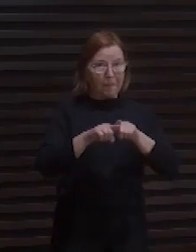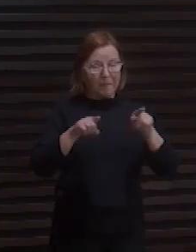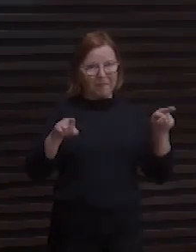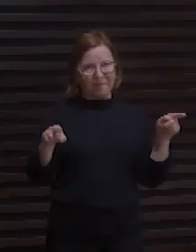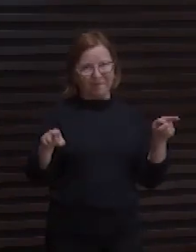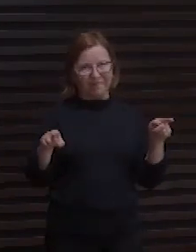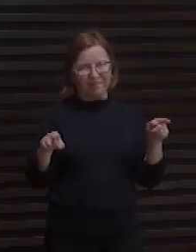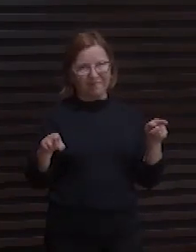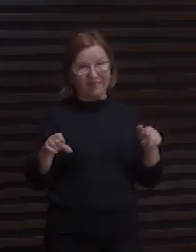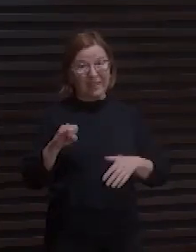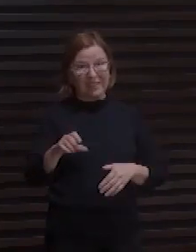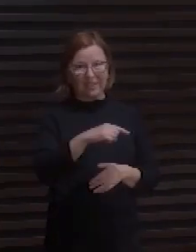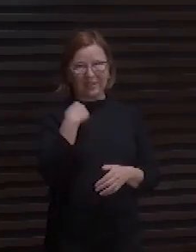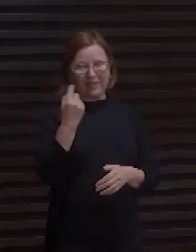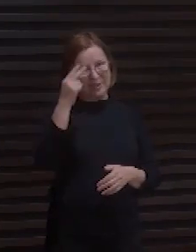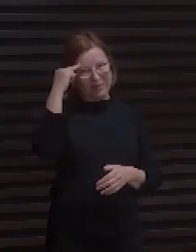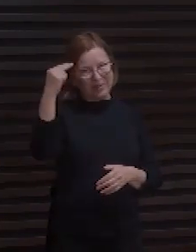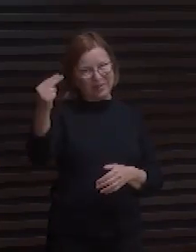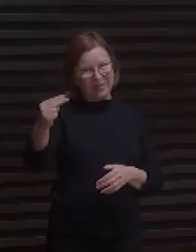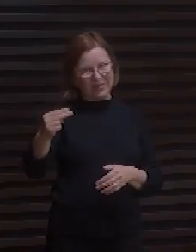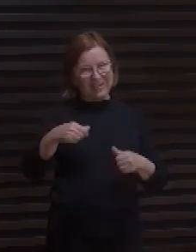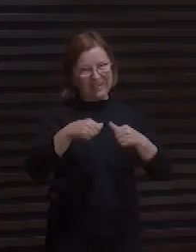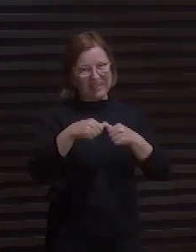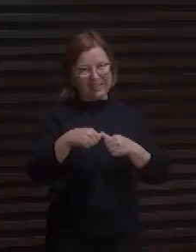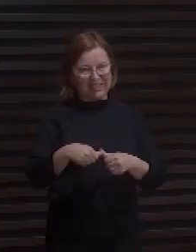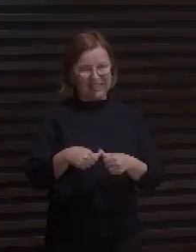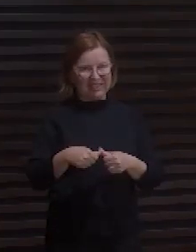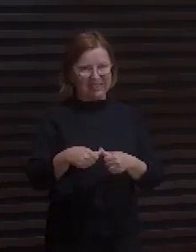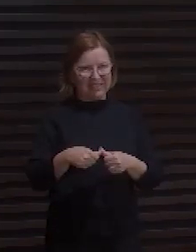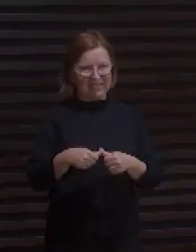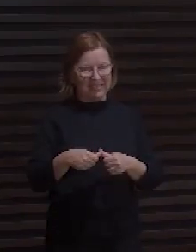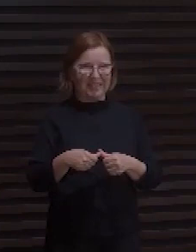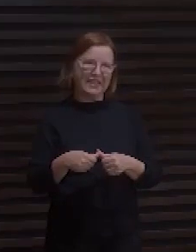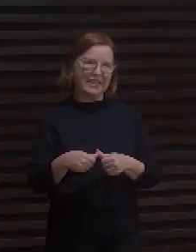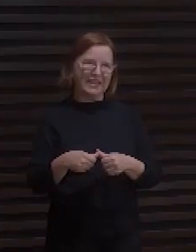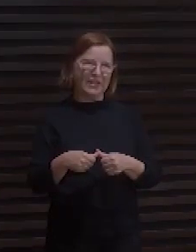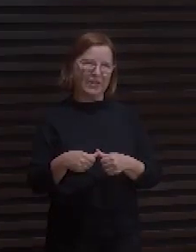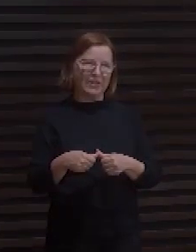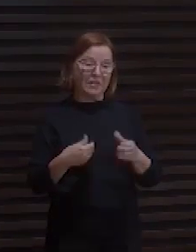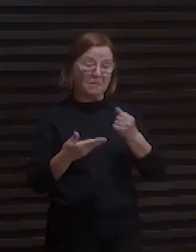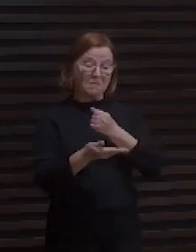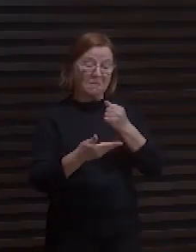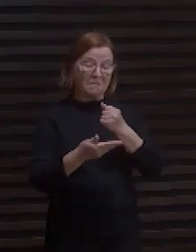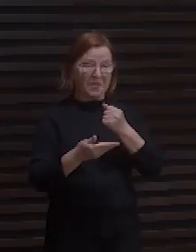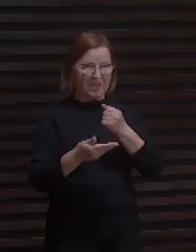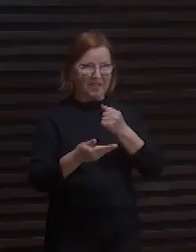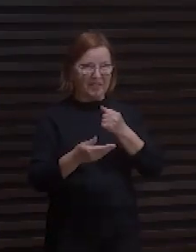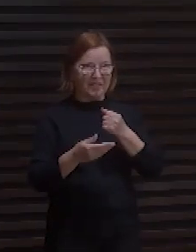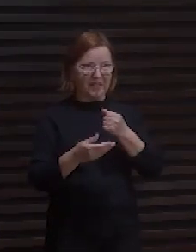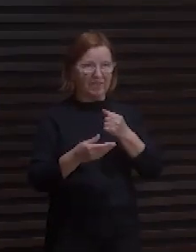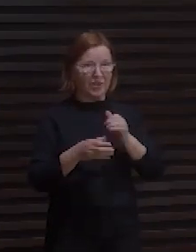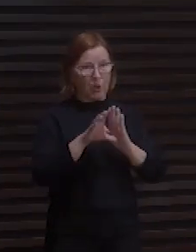Todavia, se os nossos sonhos estão arraigados em conceitos e princípios mundanos, esse é o nosso erro.